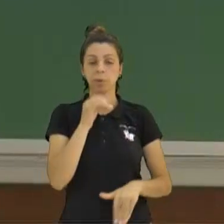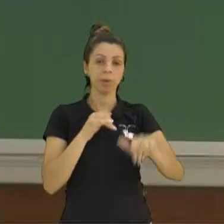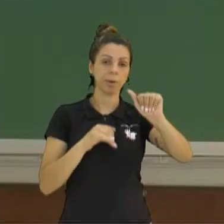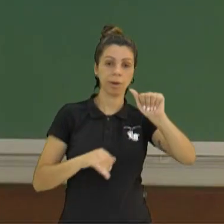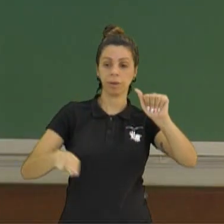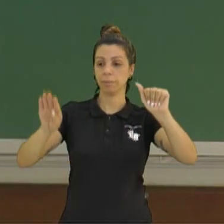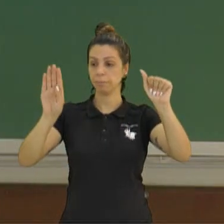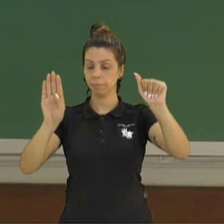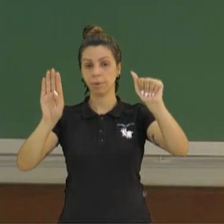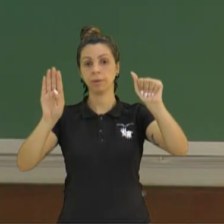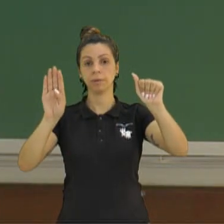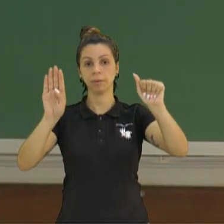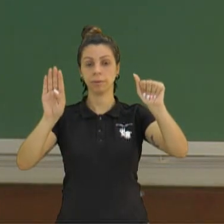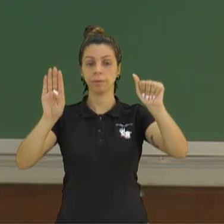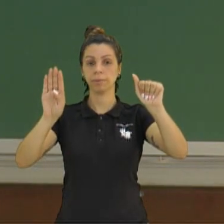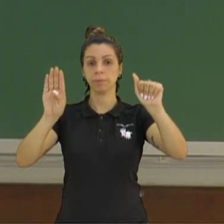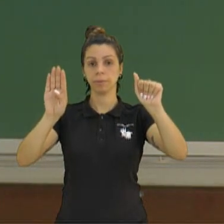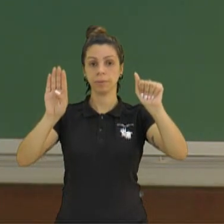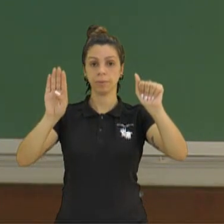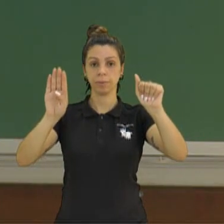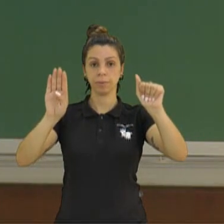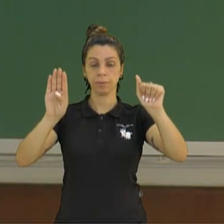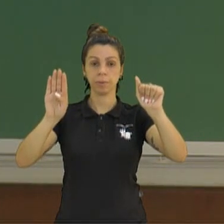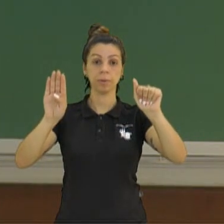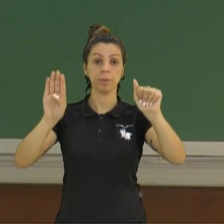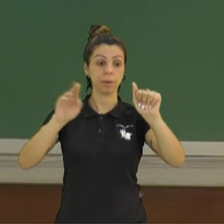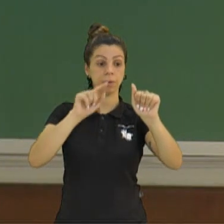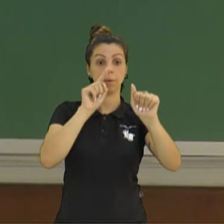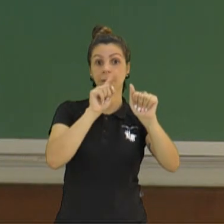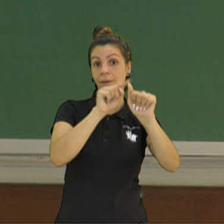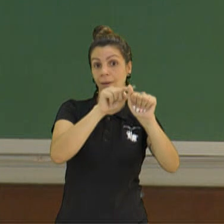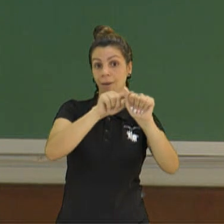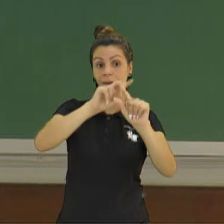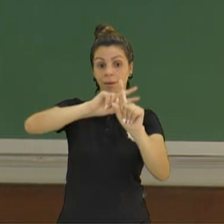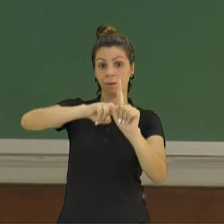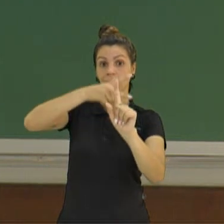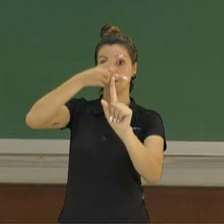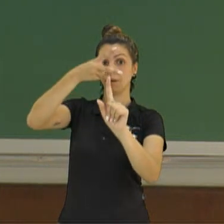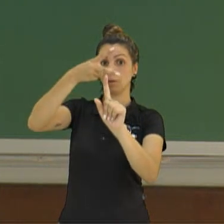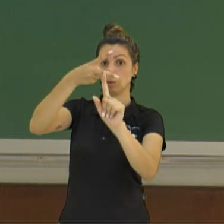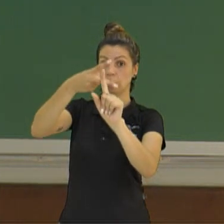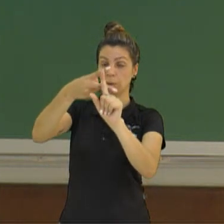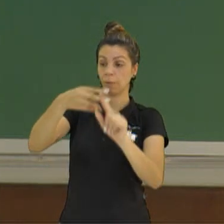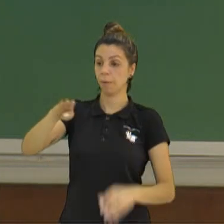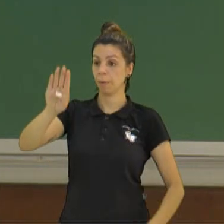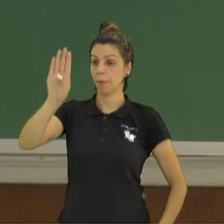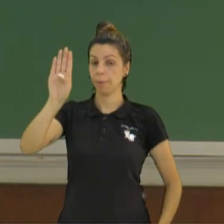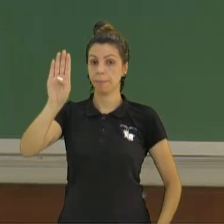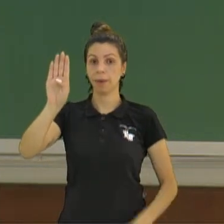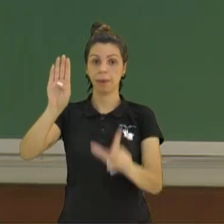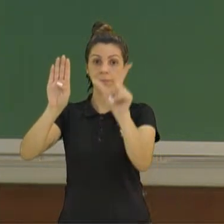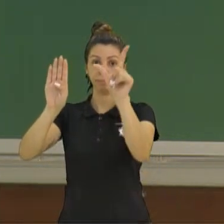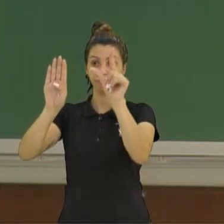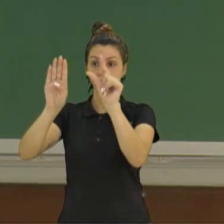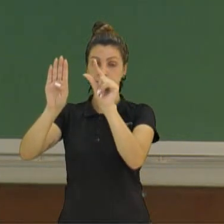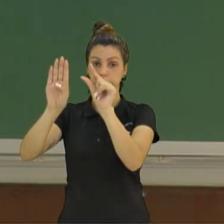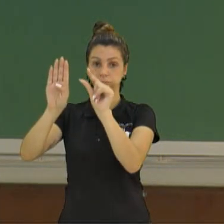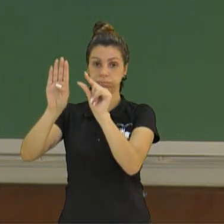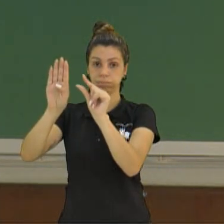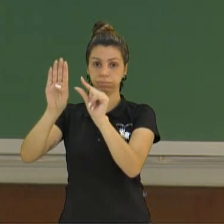duas grandezas, tais que A dobrando, B se reduz pela metade, A e B são o